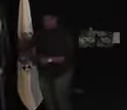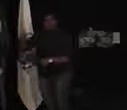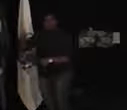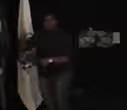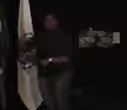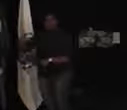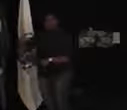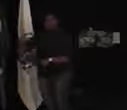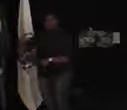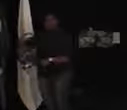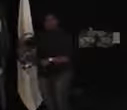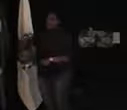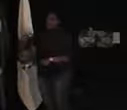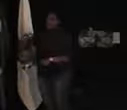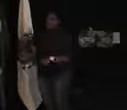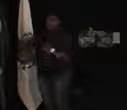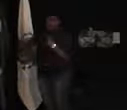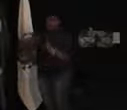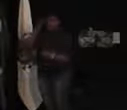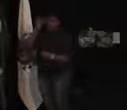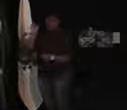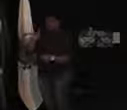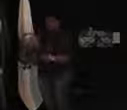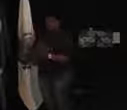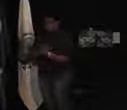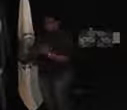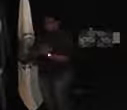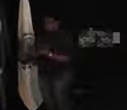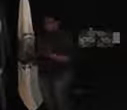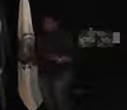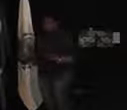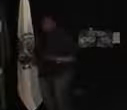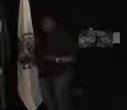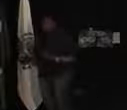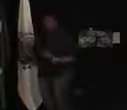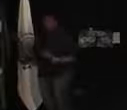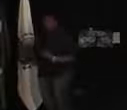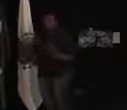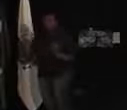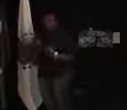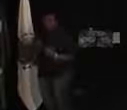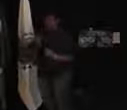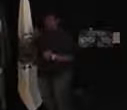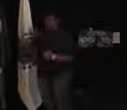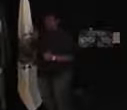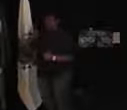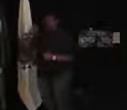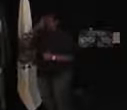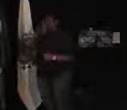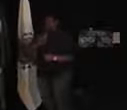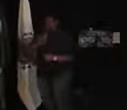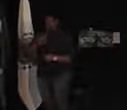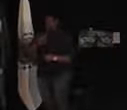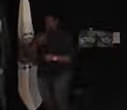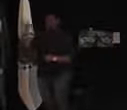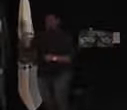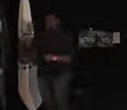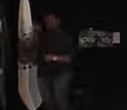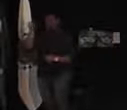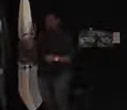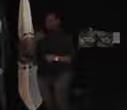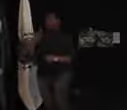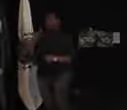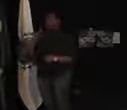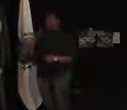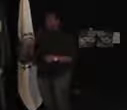nada. Né? Então a gente precisa, o marca-texto é interessante, eles gostam. O que é importante,